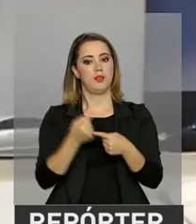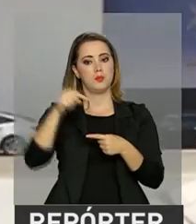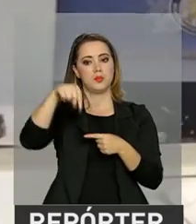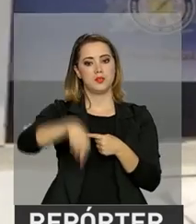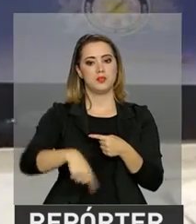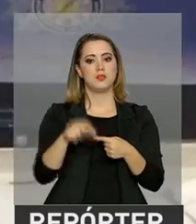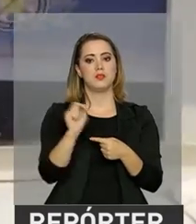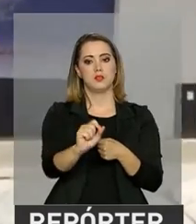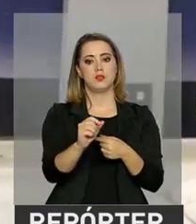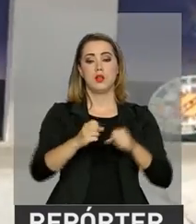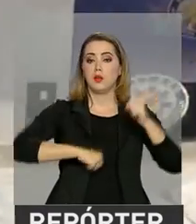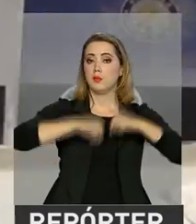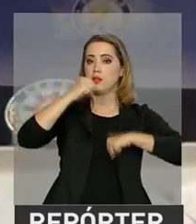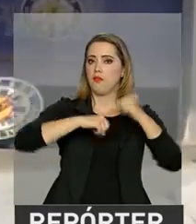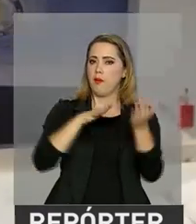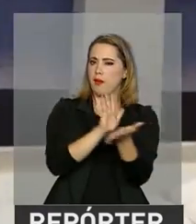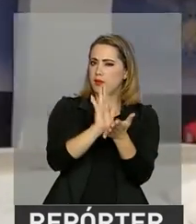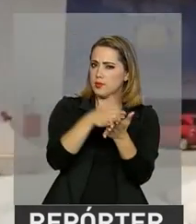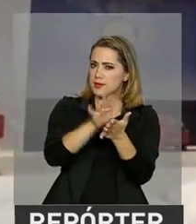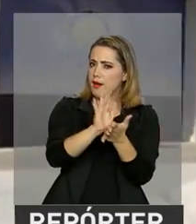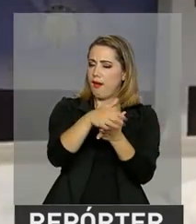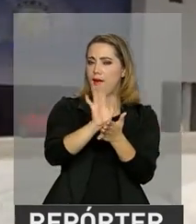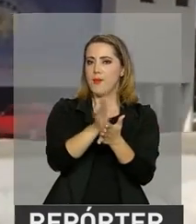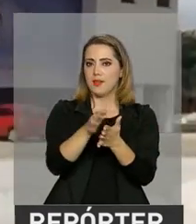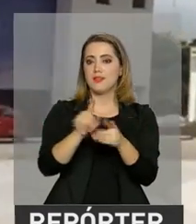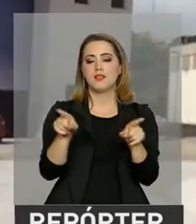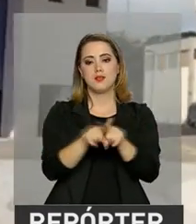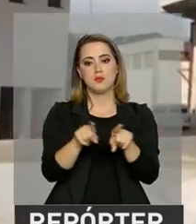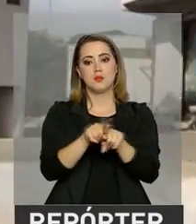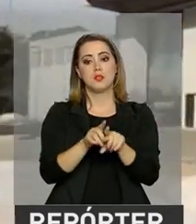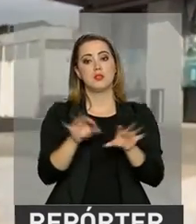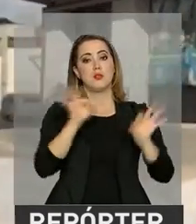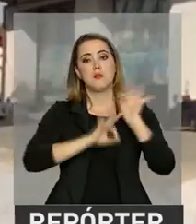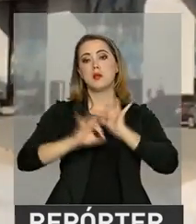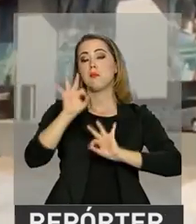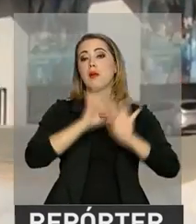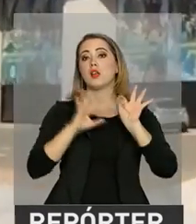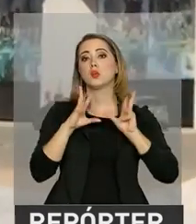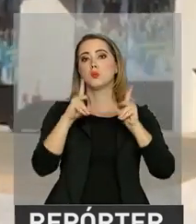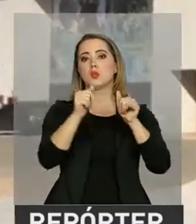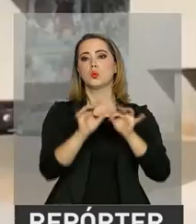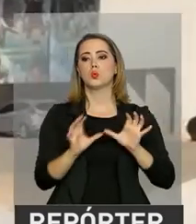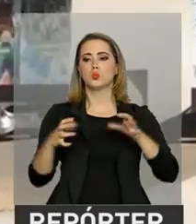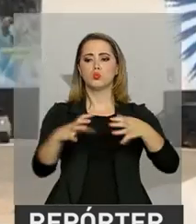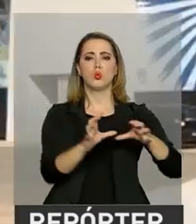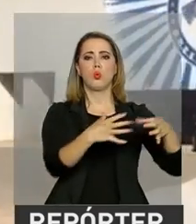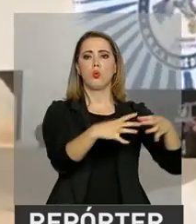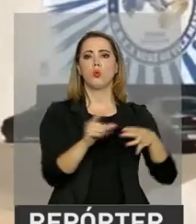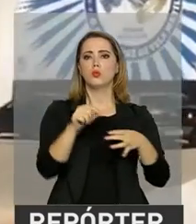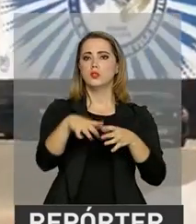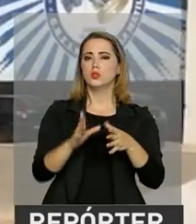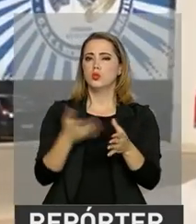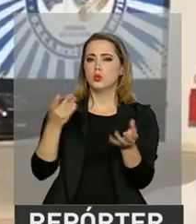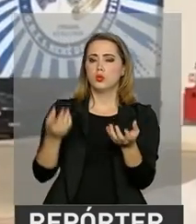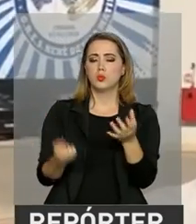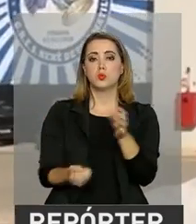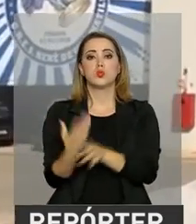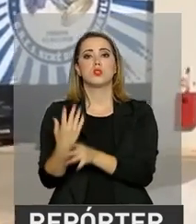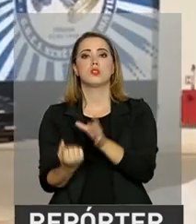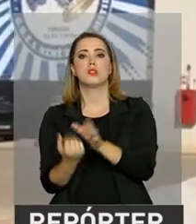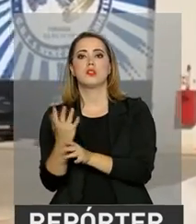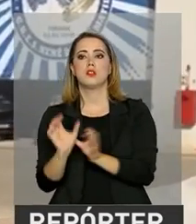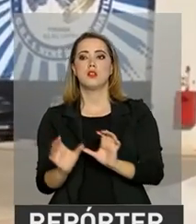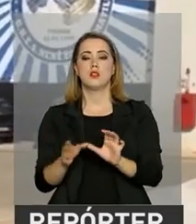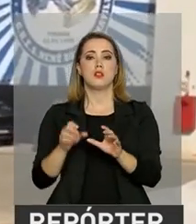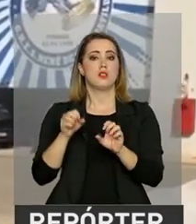aqui para a fábrica do Samba um conjunto de galpões e salas projetado para abrigar toda a infraestrutura de produção das escolas do